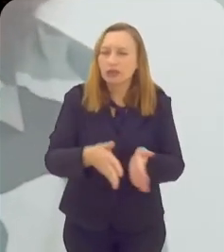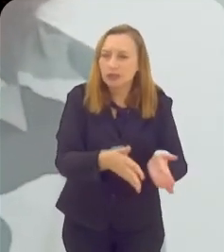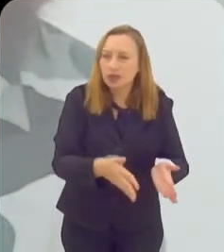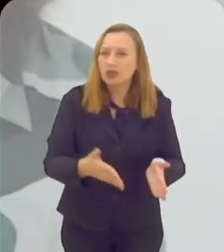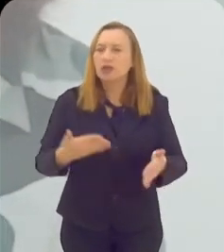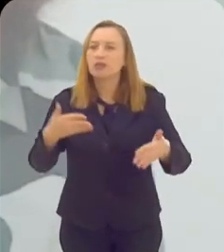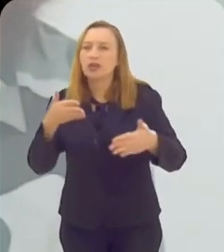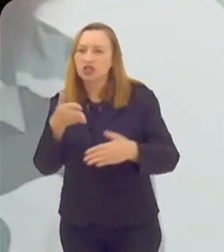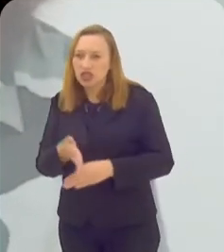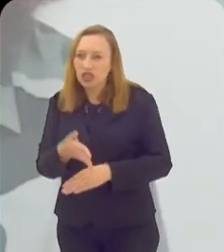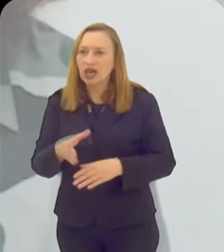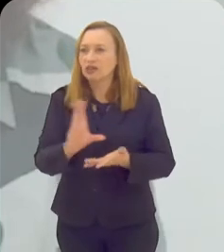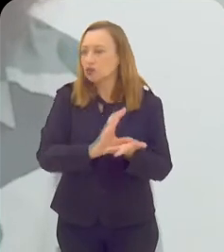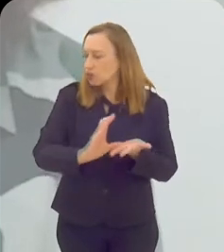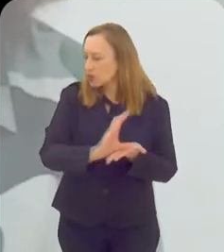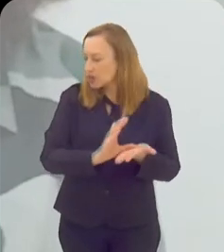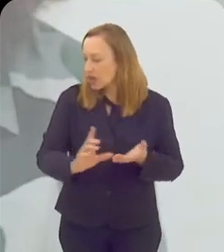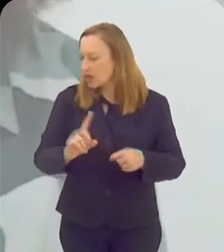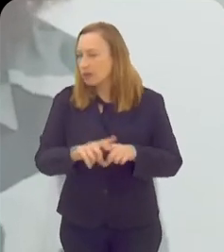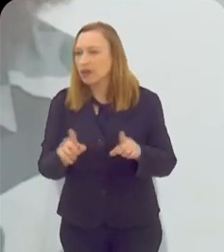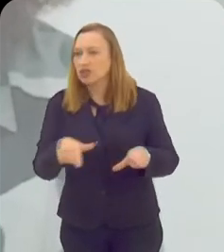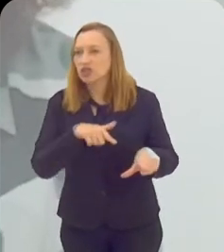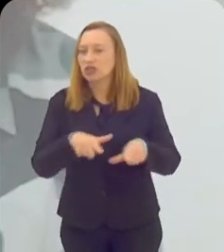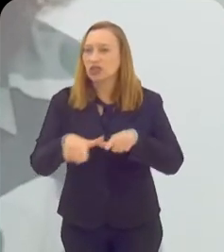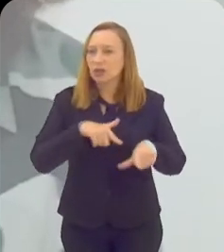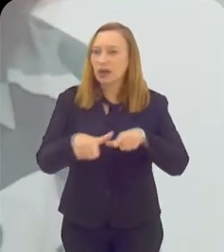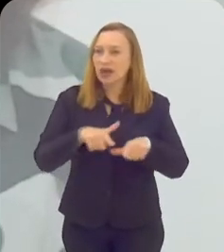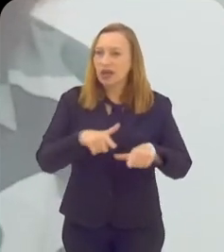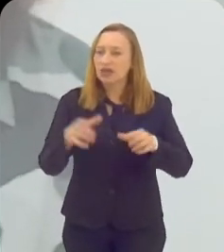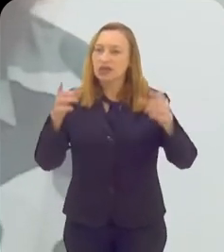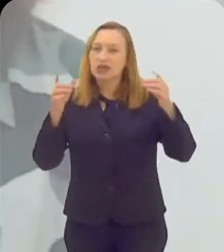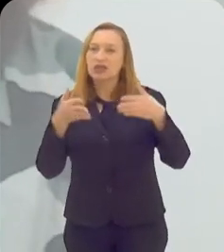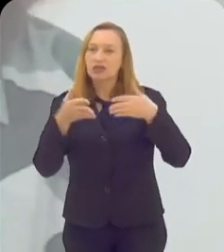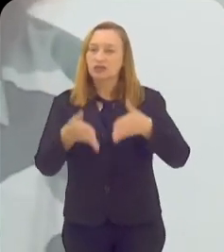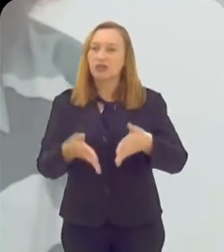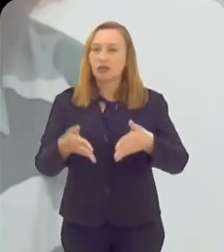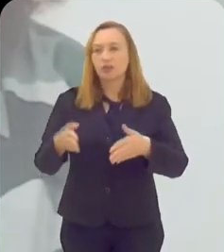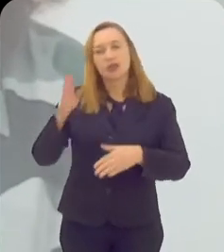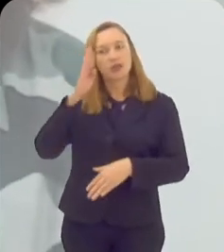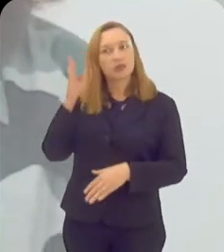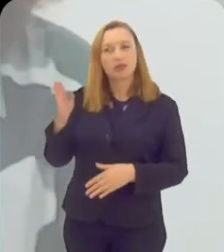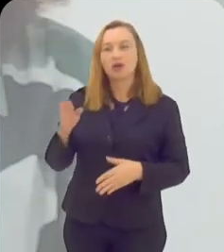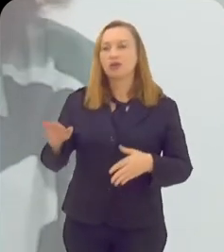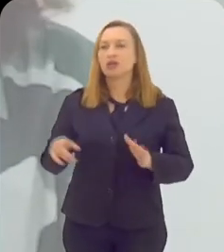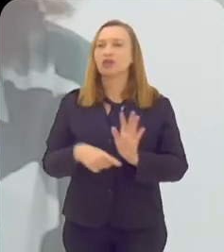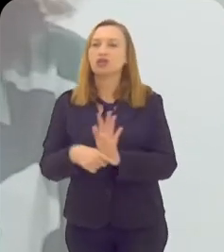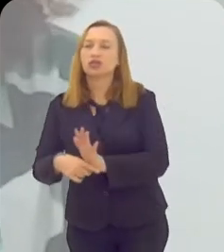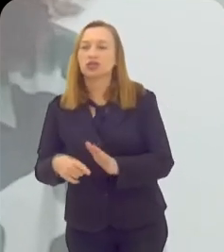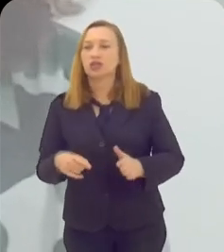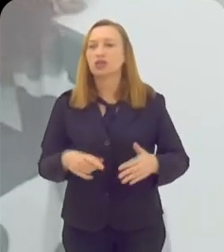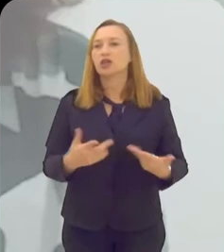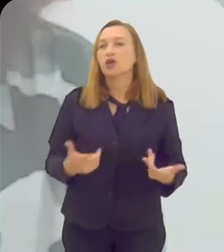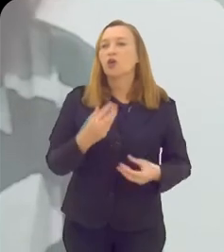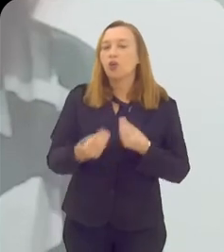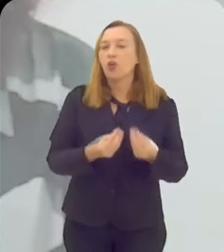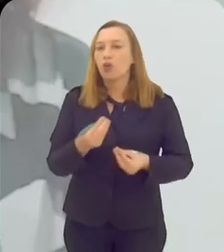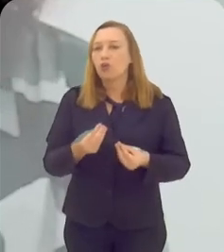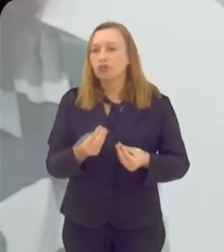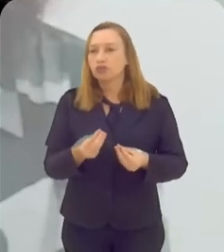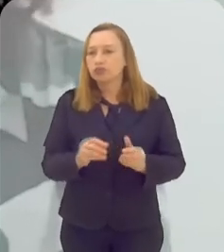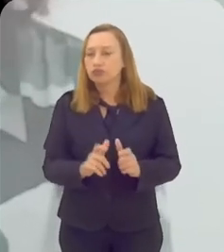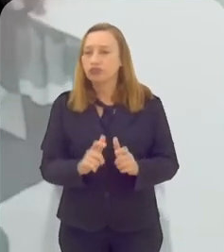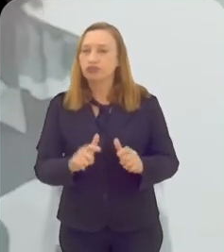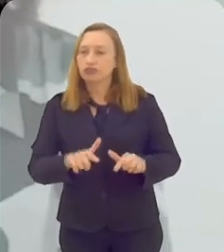caminhos para atingir os conselhos, mas tem capacitações específicas que ajudam nesse caminho. Como também aumentar